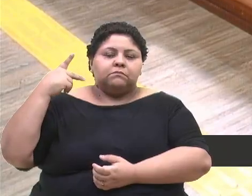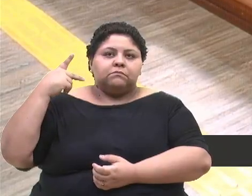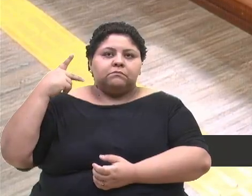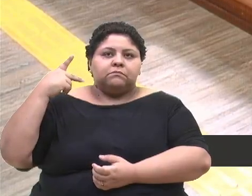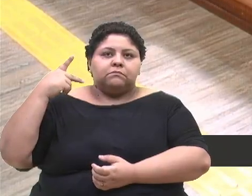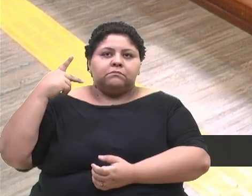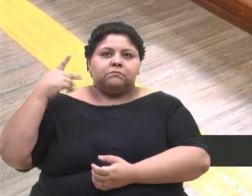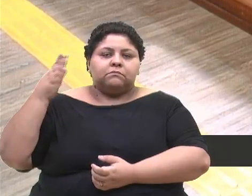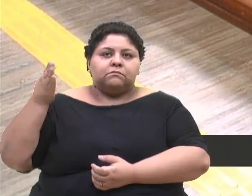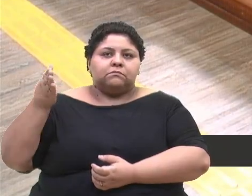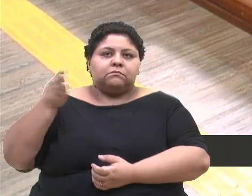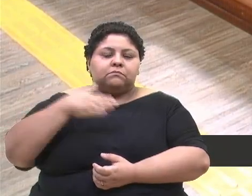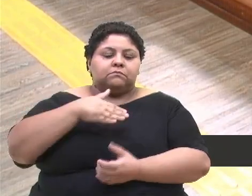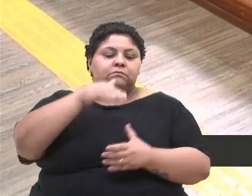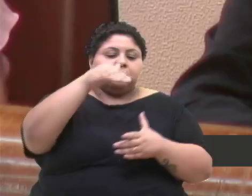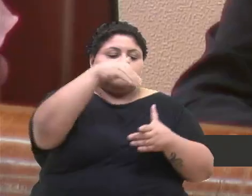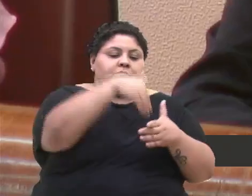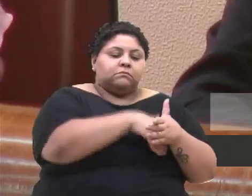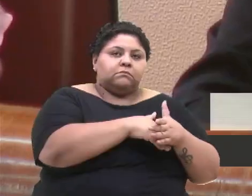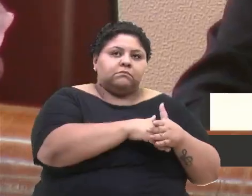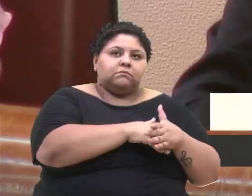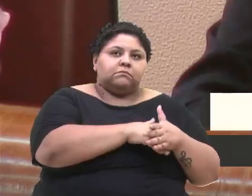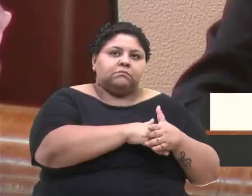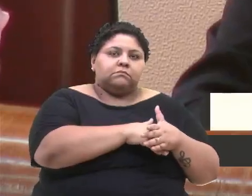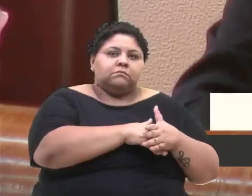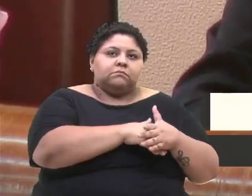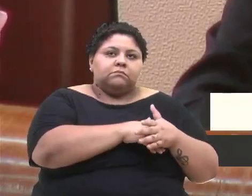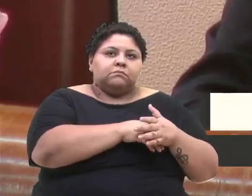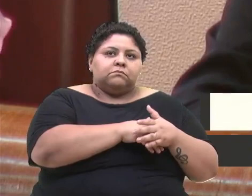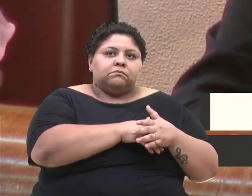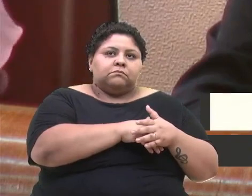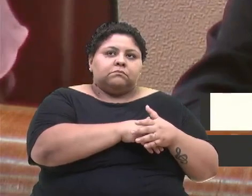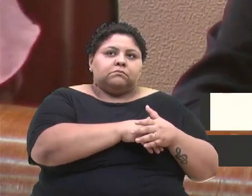Vamos votar a prorrogação da sessão